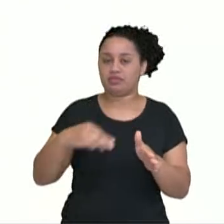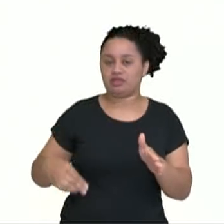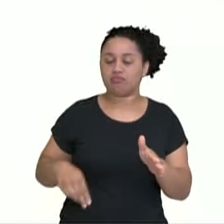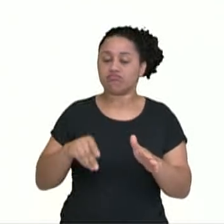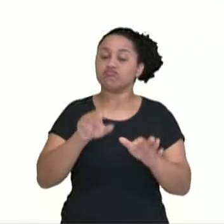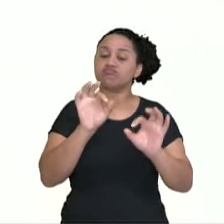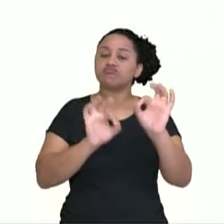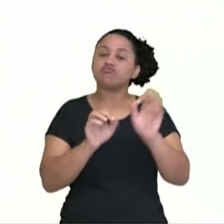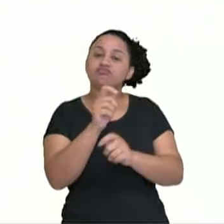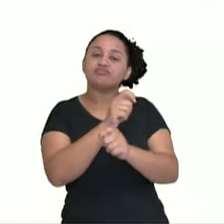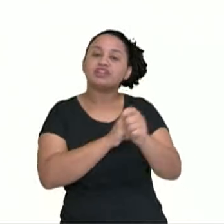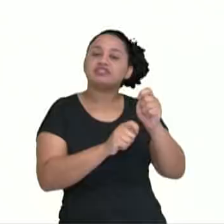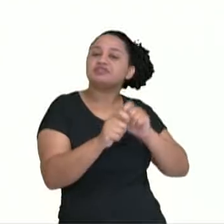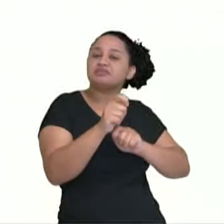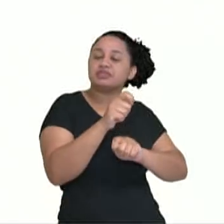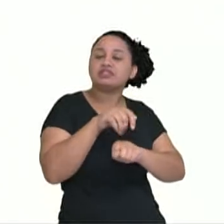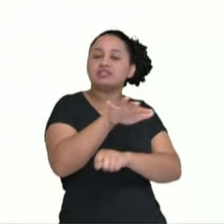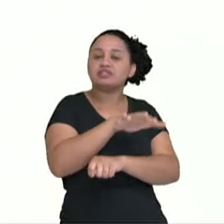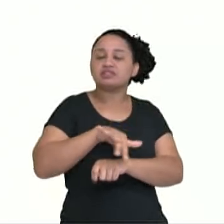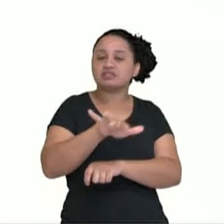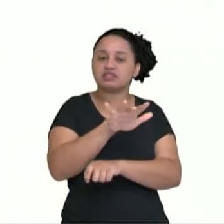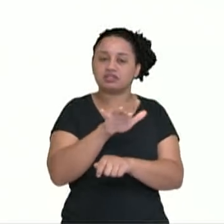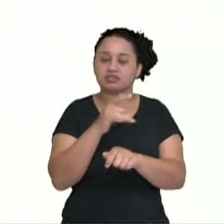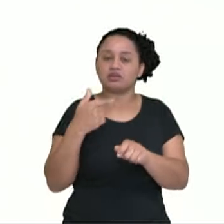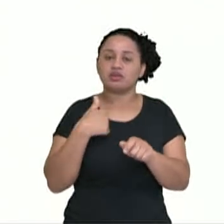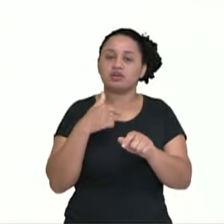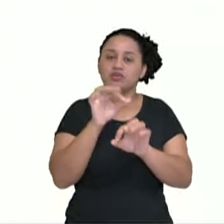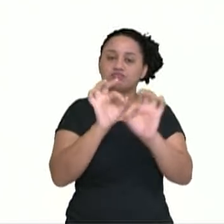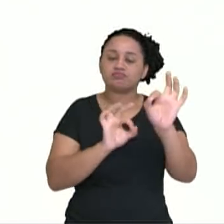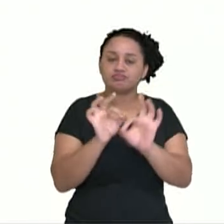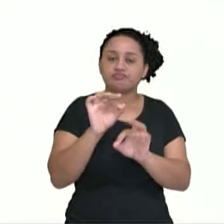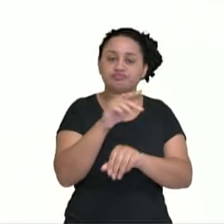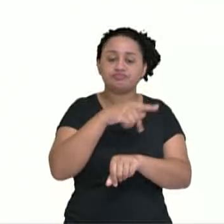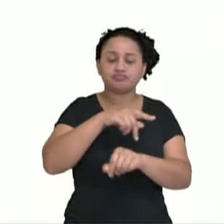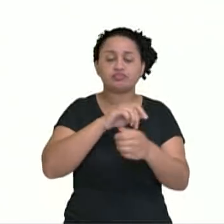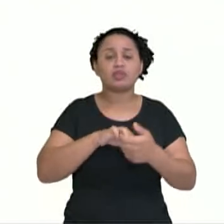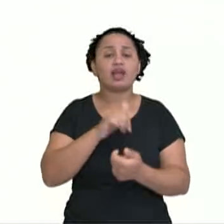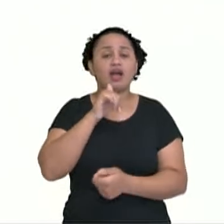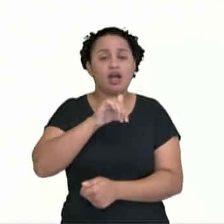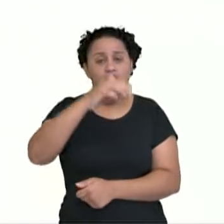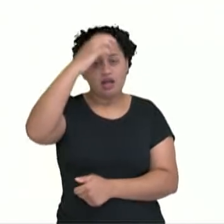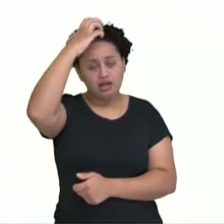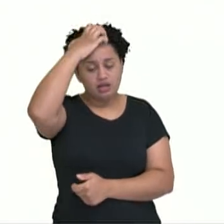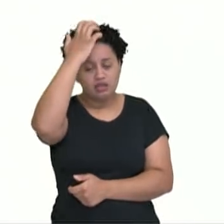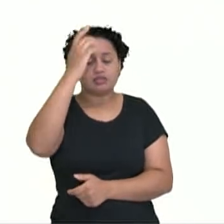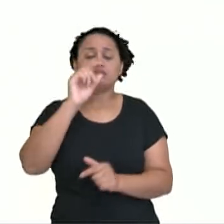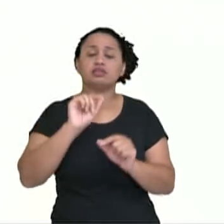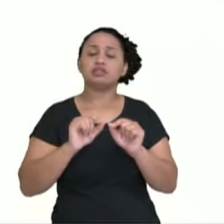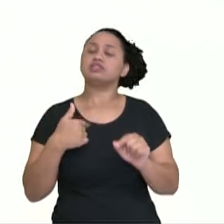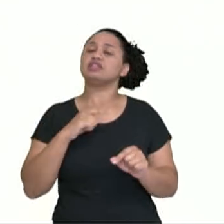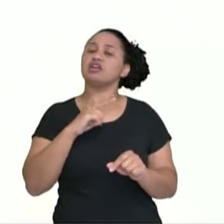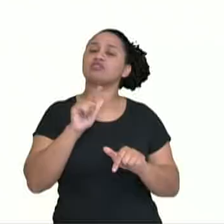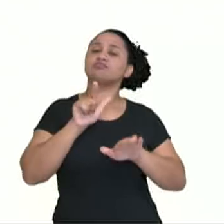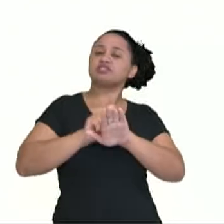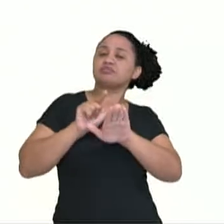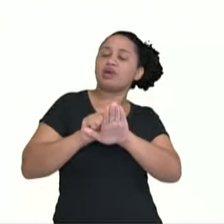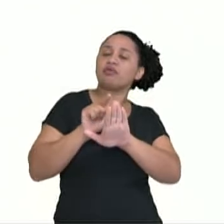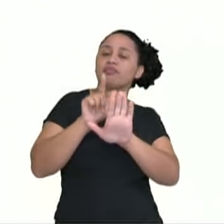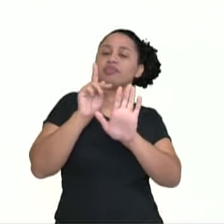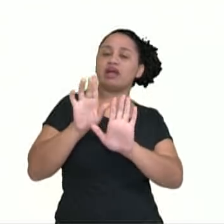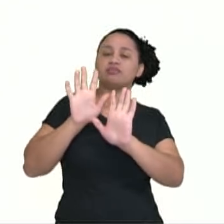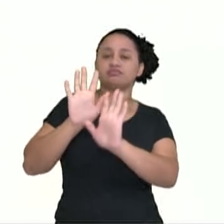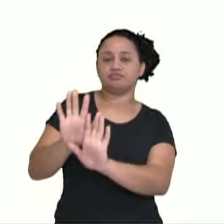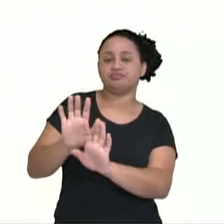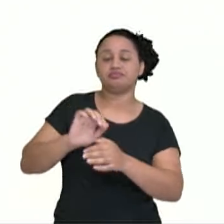o país. E a rainha vai cumprir um papel, de certa maneira, diplomático, reinando, né? Mas